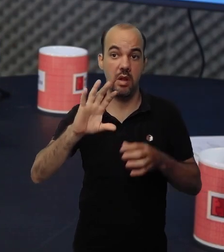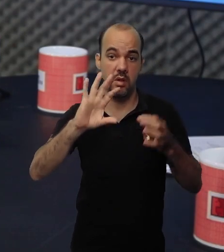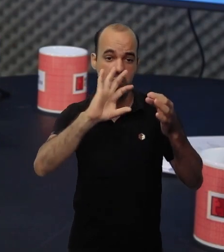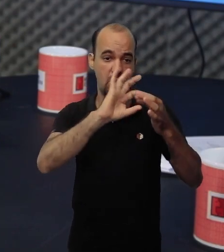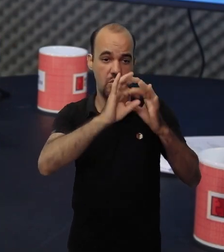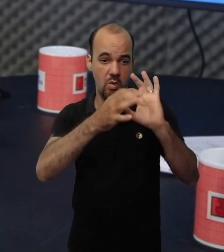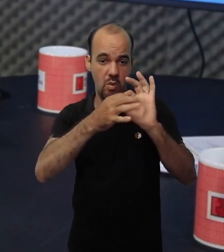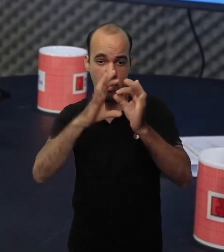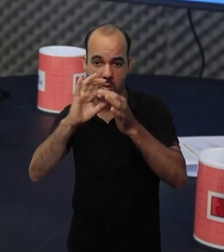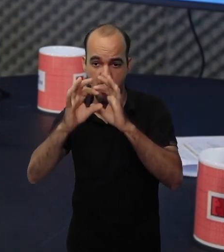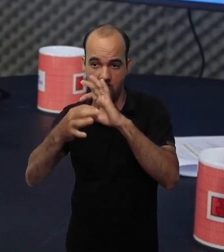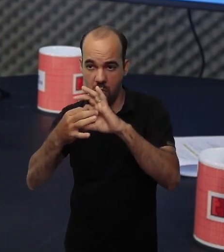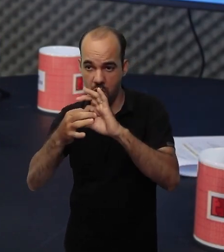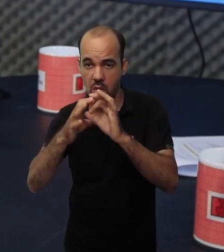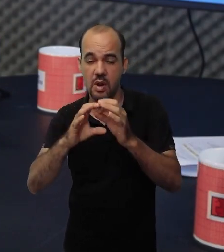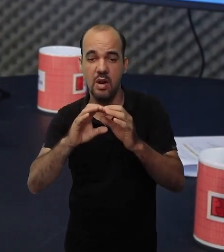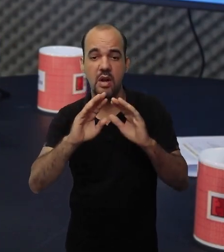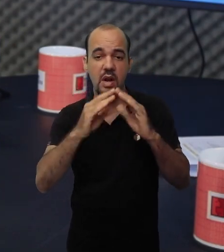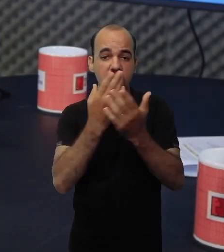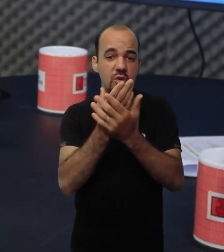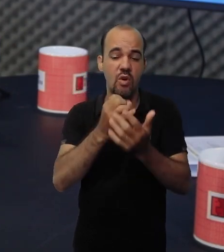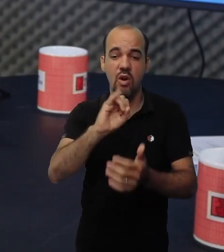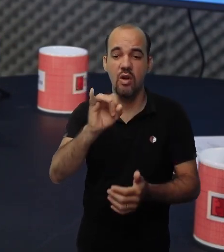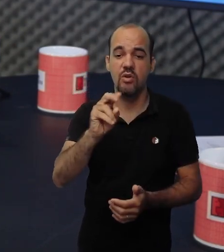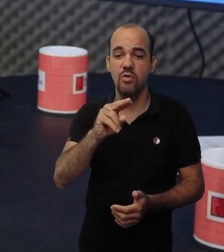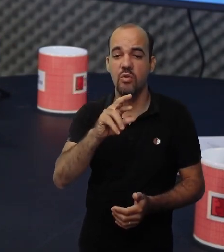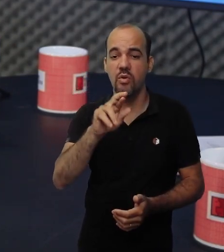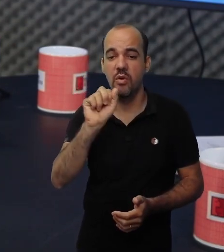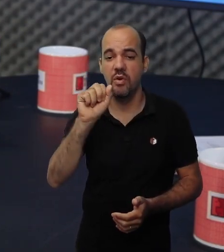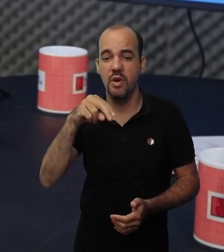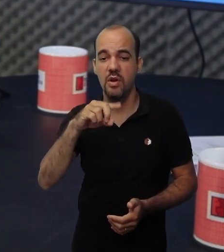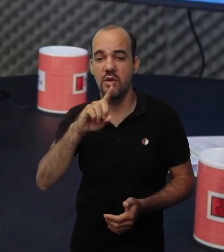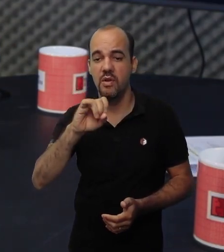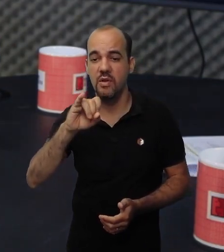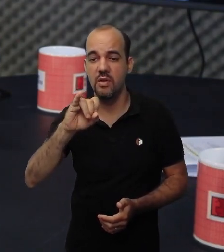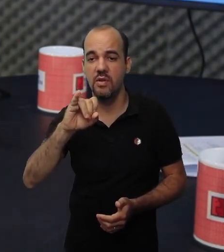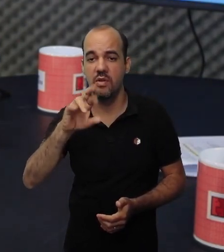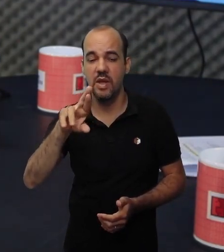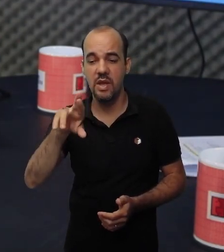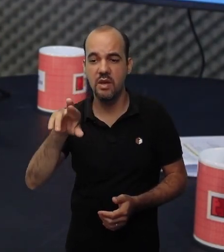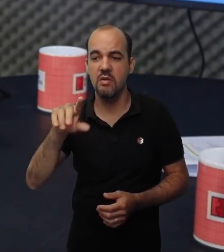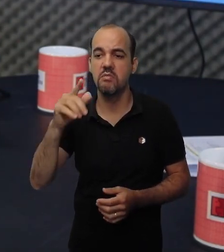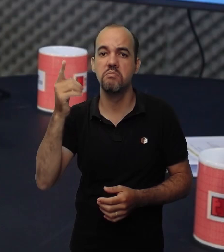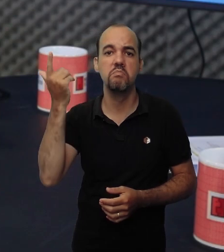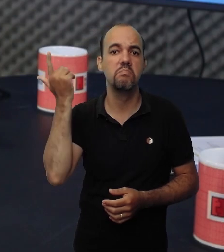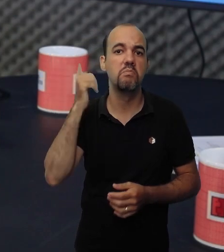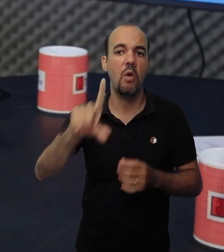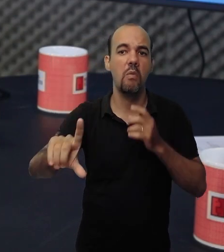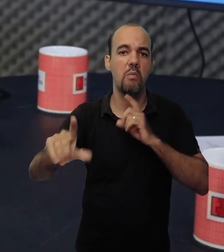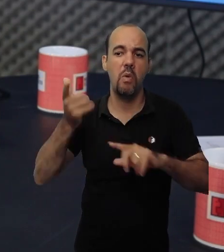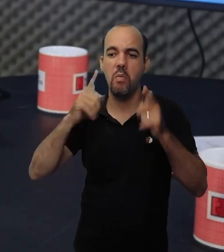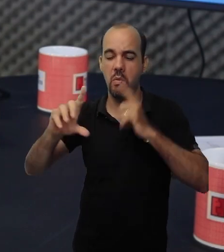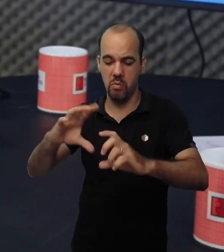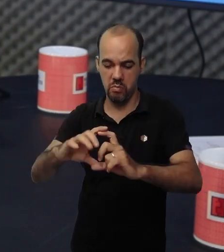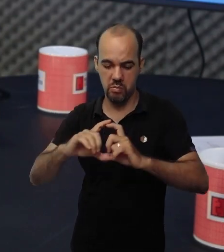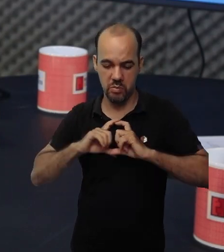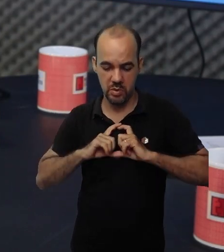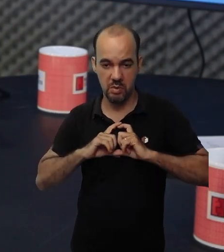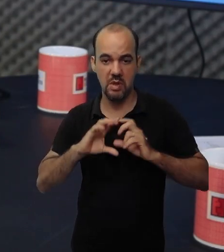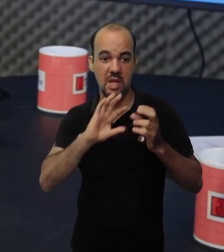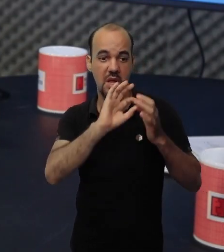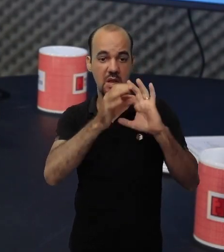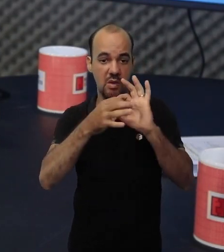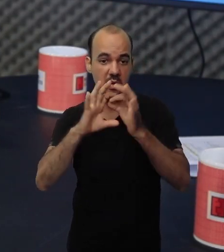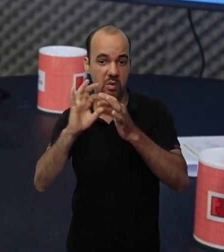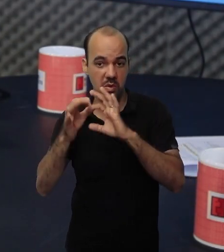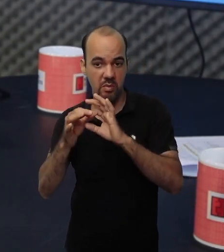lá na Jurandi ganhou, né, junto com a escola, conseguiu 60 medalhas. Aí eu olhei assim,